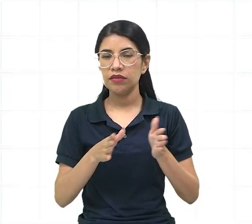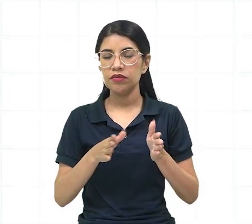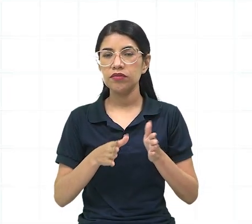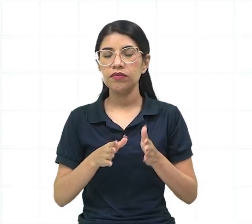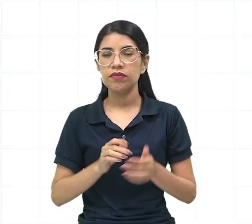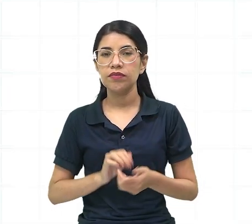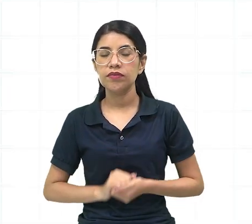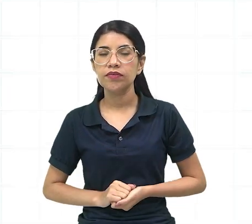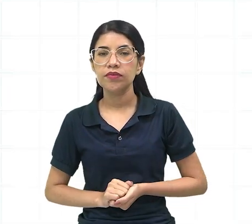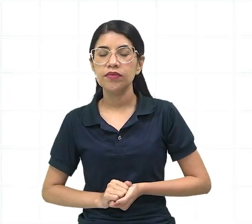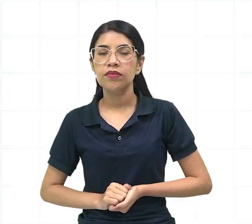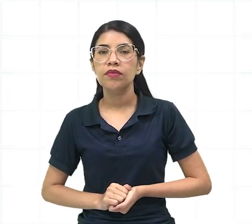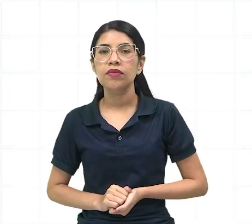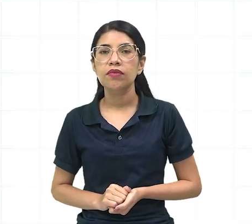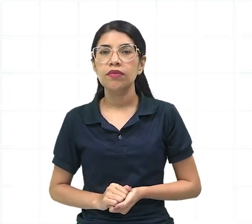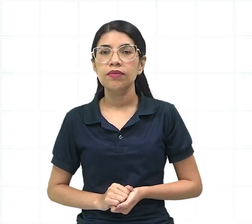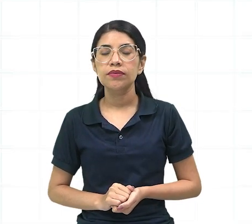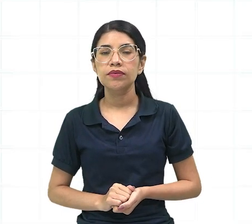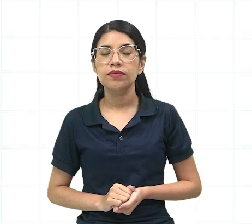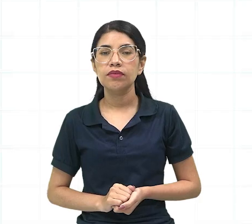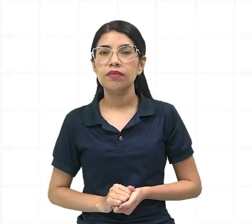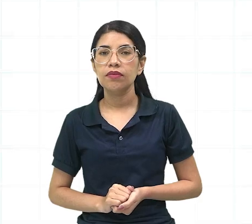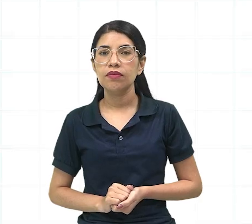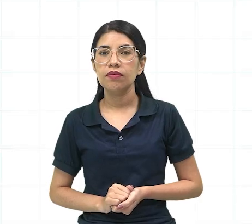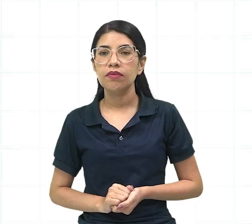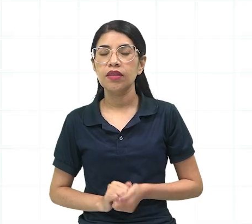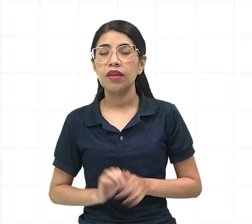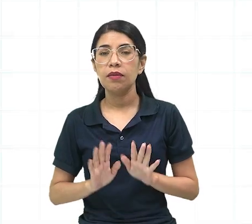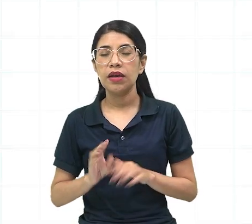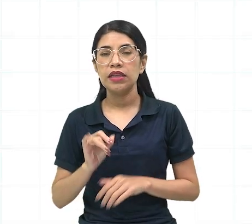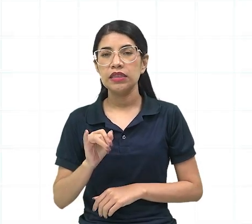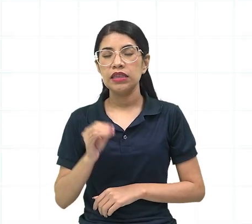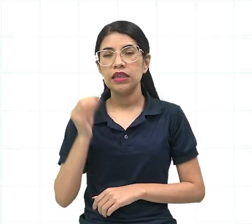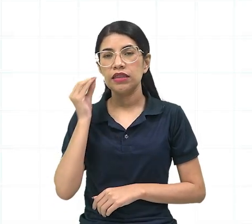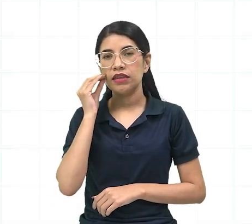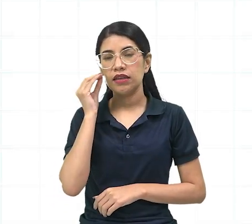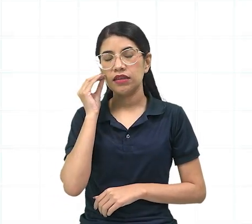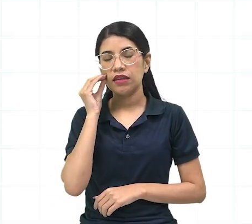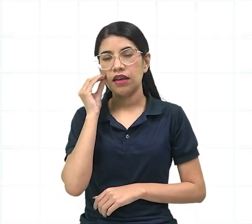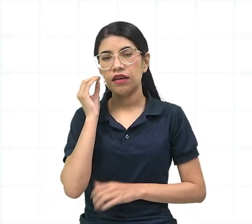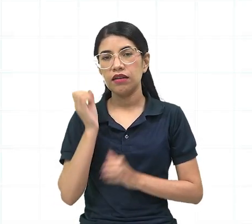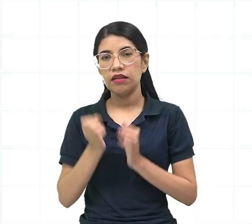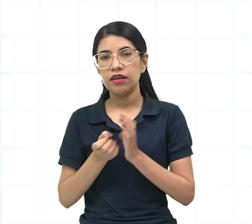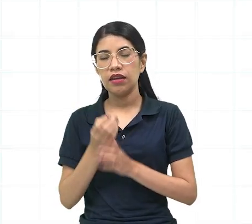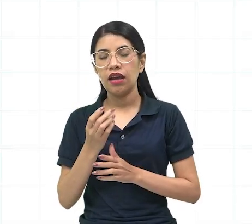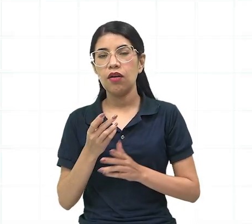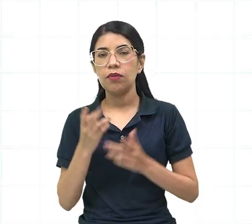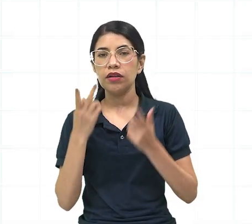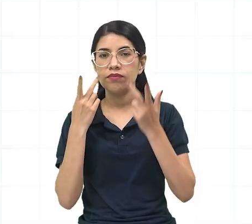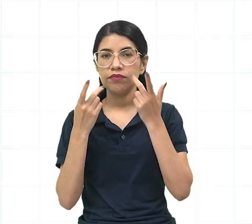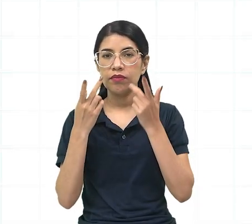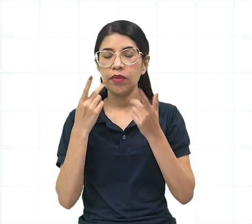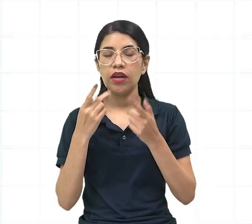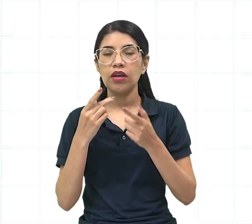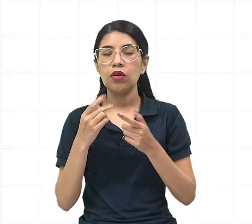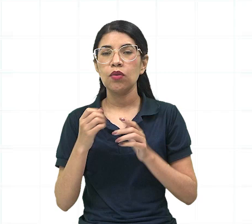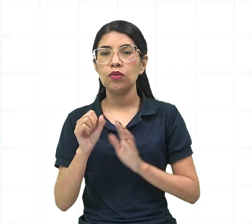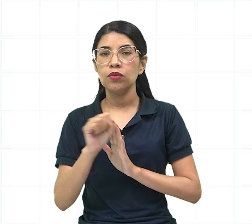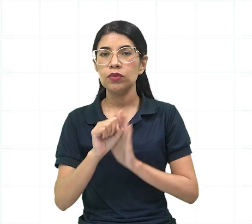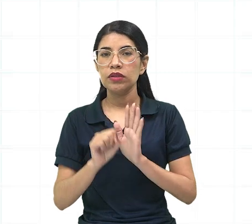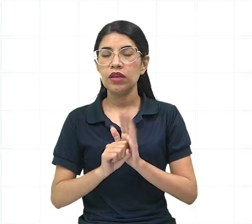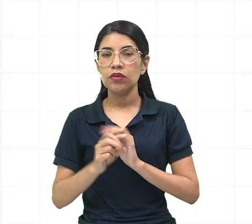tempo. Mas, se eu quiser fazer uma peça teatral com um vestuário do